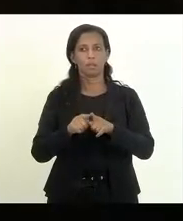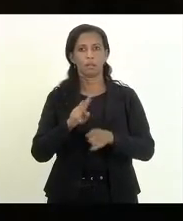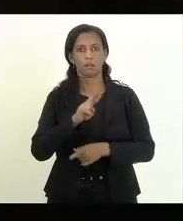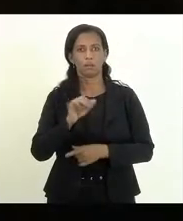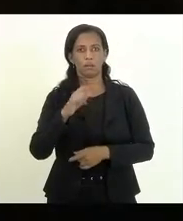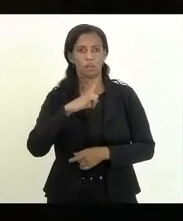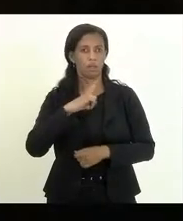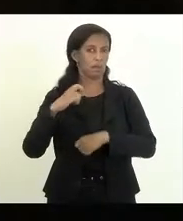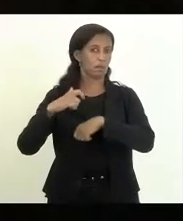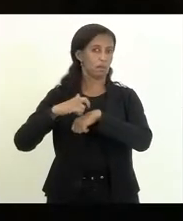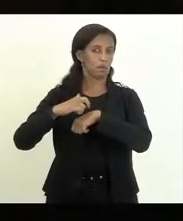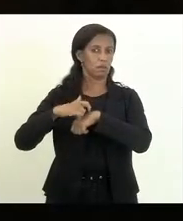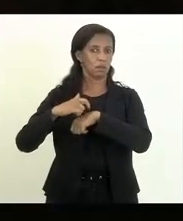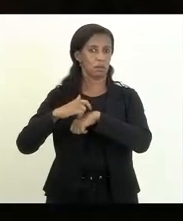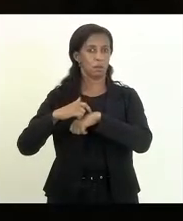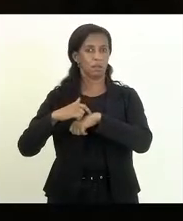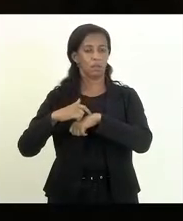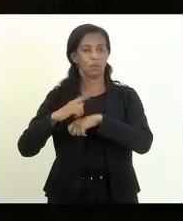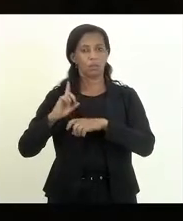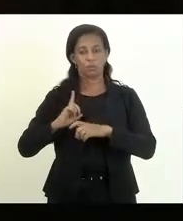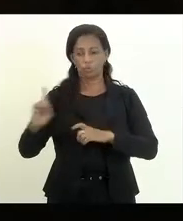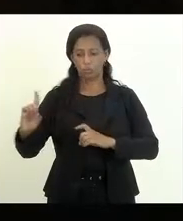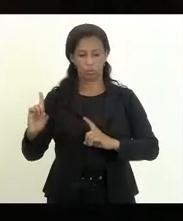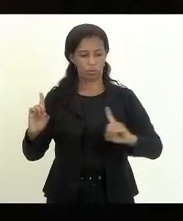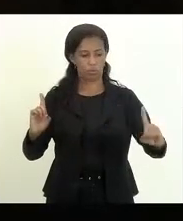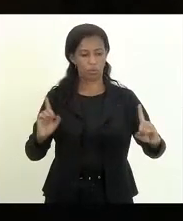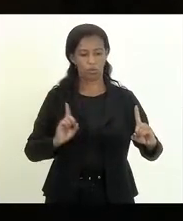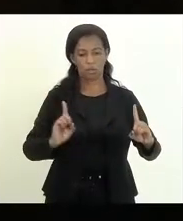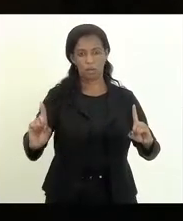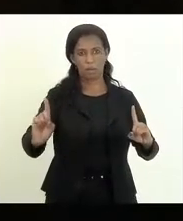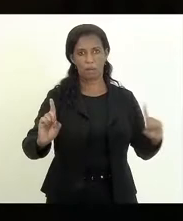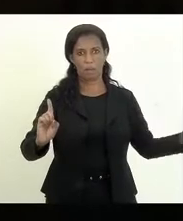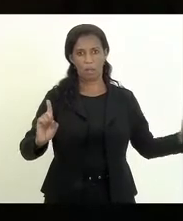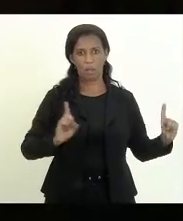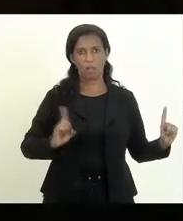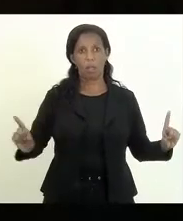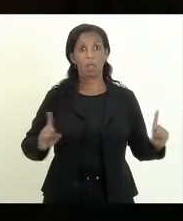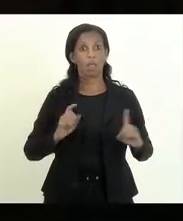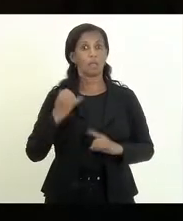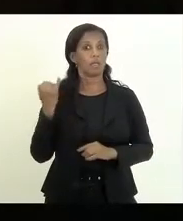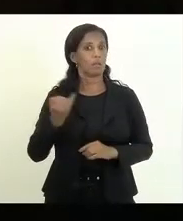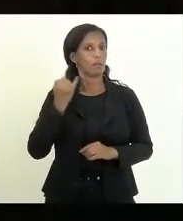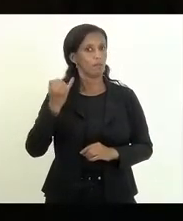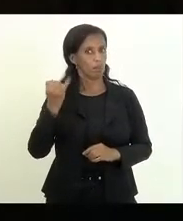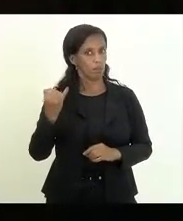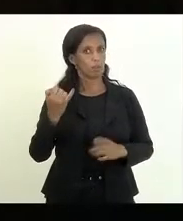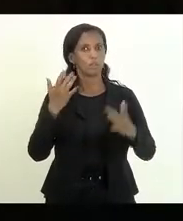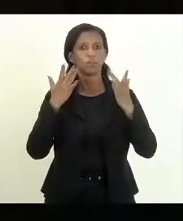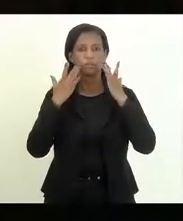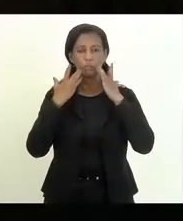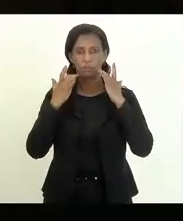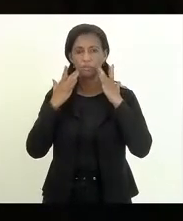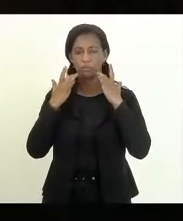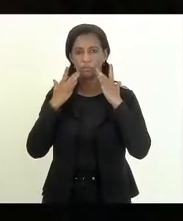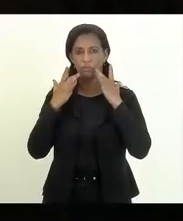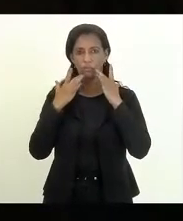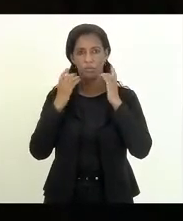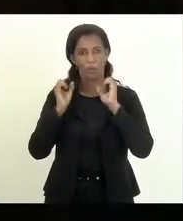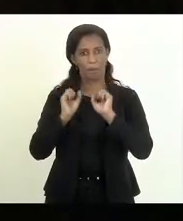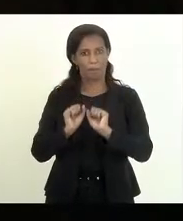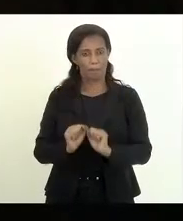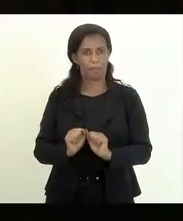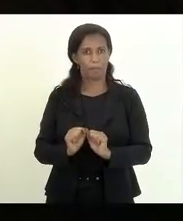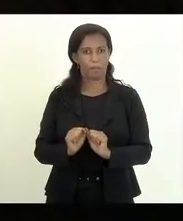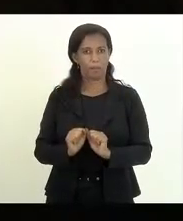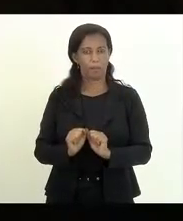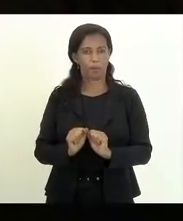ali naquele momento o distanciamento necessário e importante para que a exibição, a encenação,